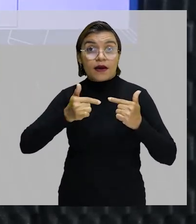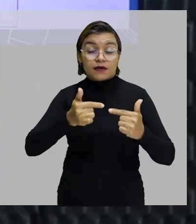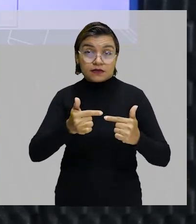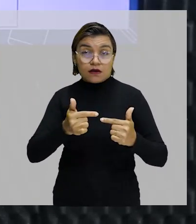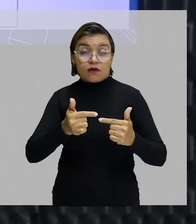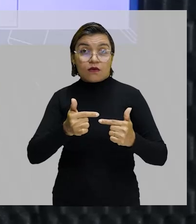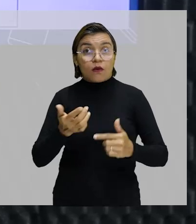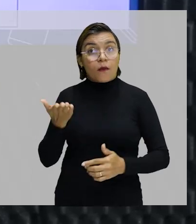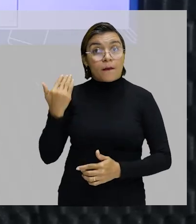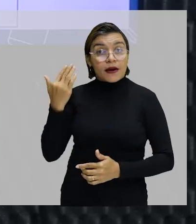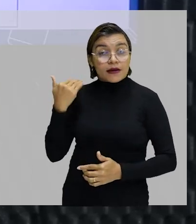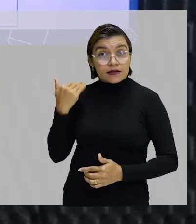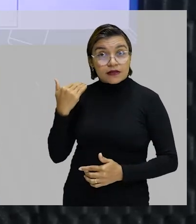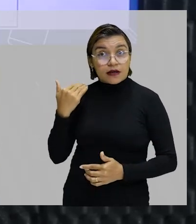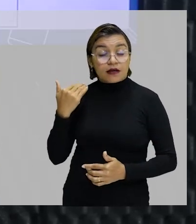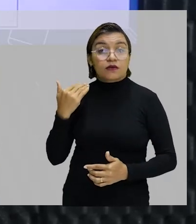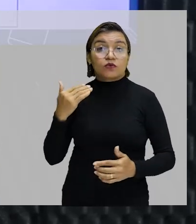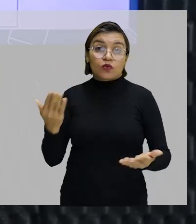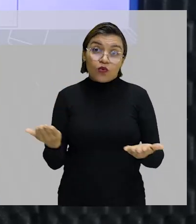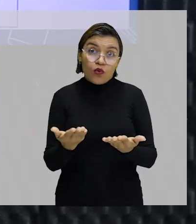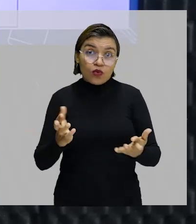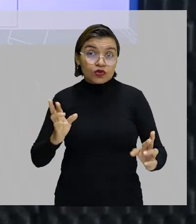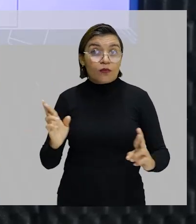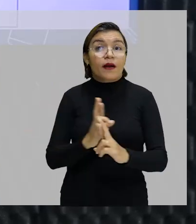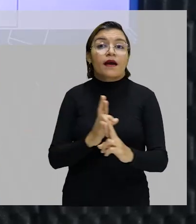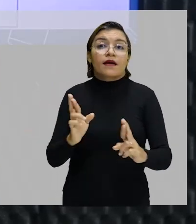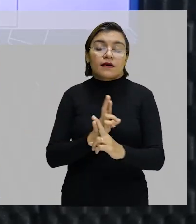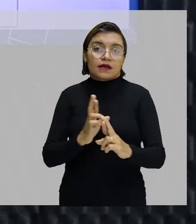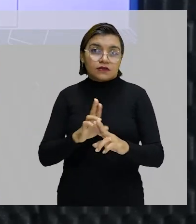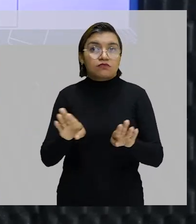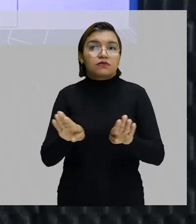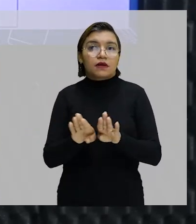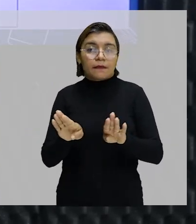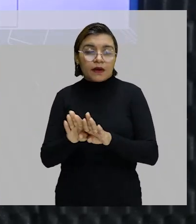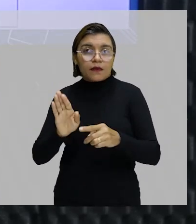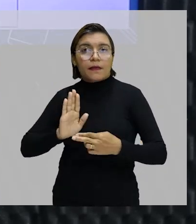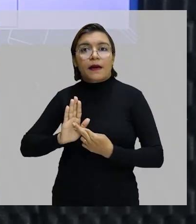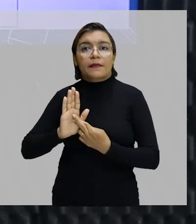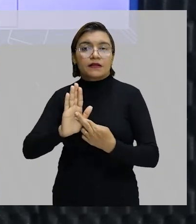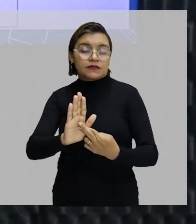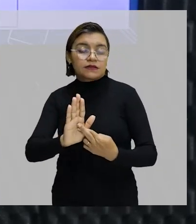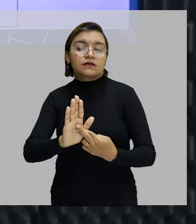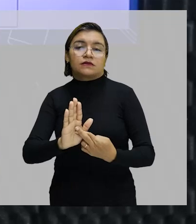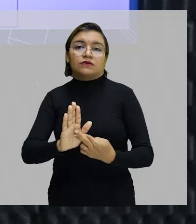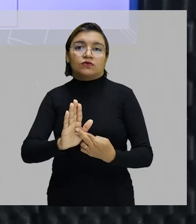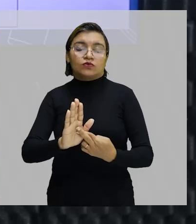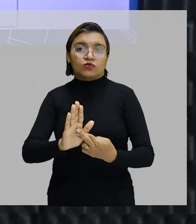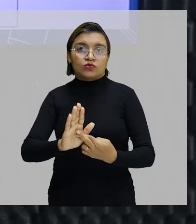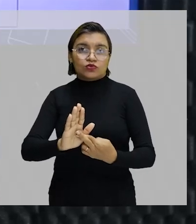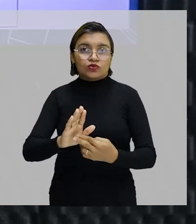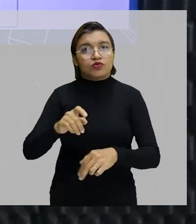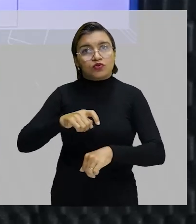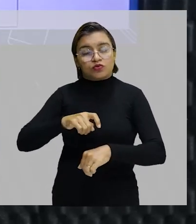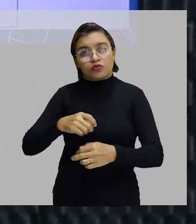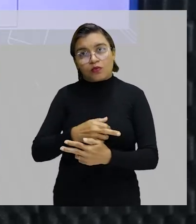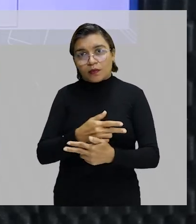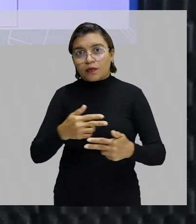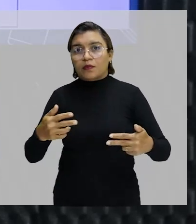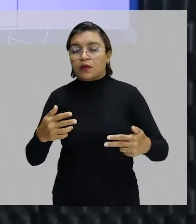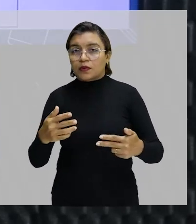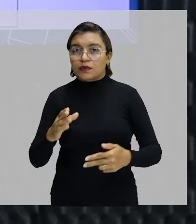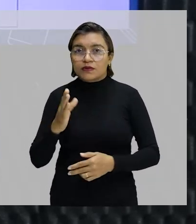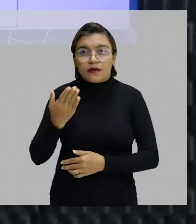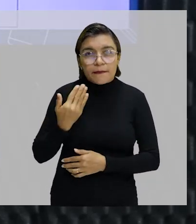e com o momento atual e tem uma representação de algo recente, tá bom? Sobre a tradução que eu